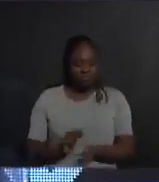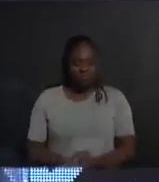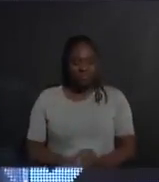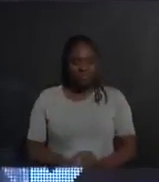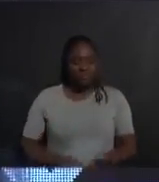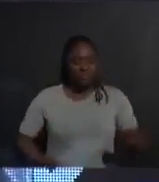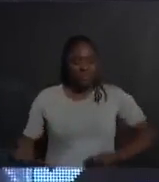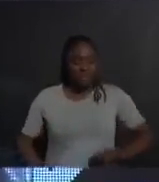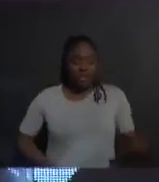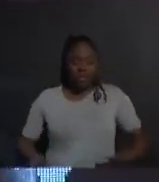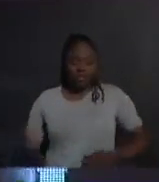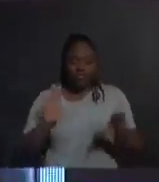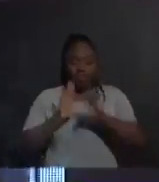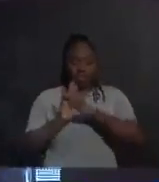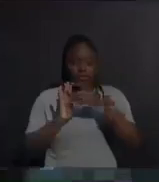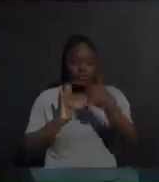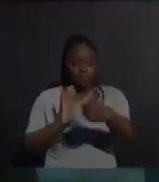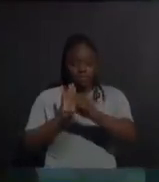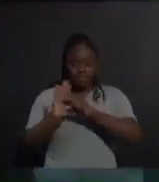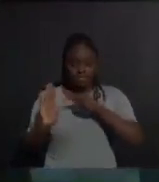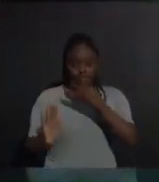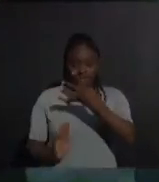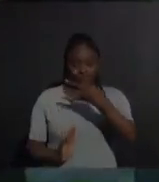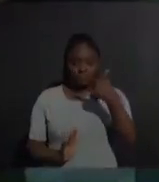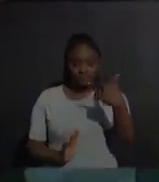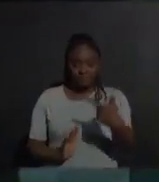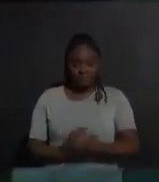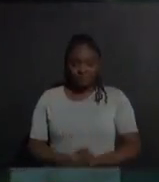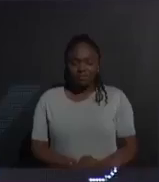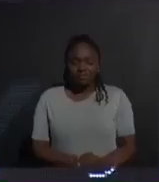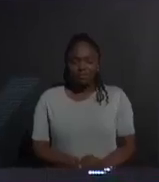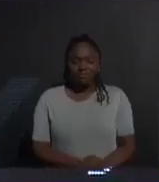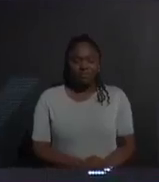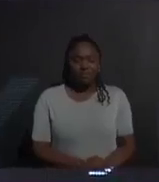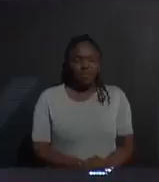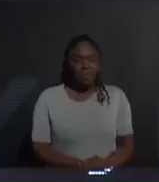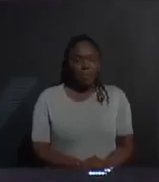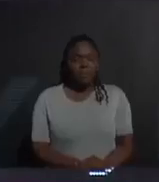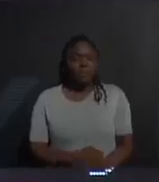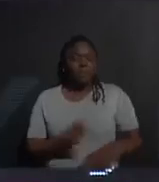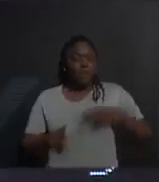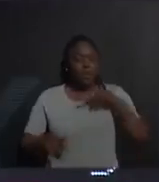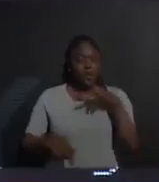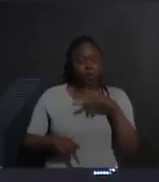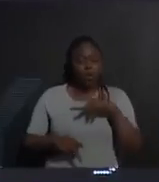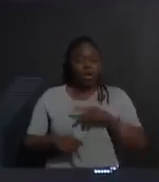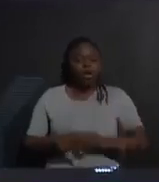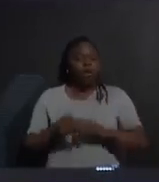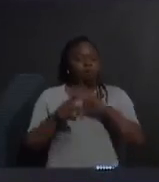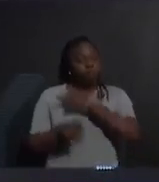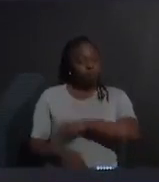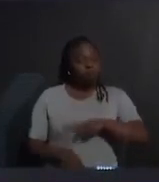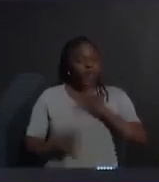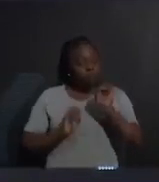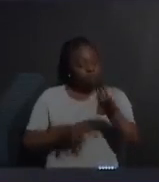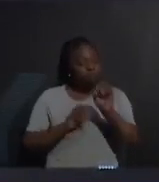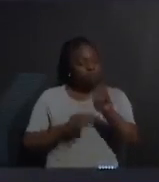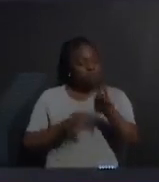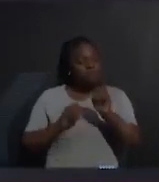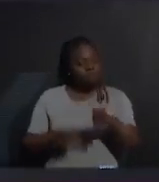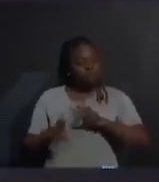Atos capítulo 2, verso 42. Eles se dedicavam ao ensino dos apóstolos e à